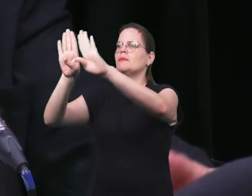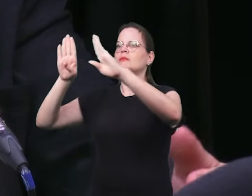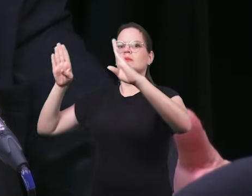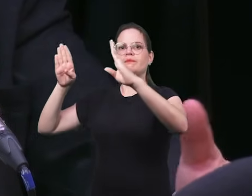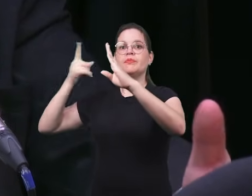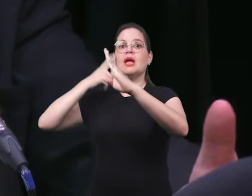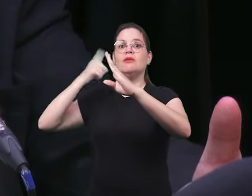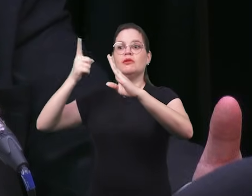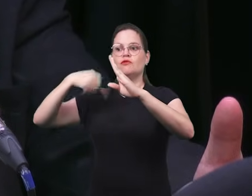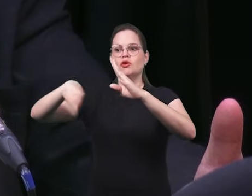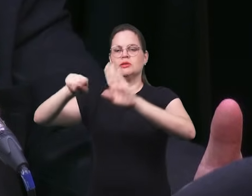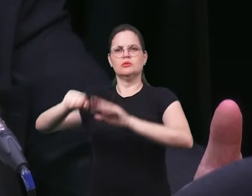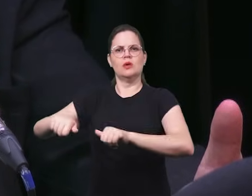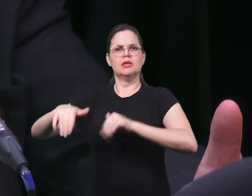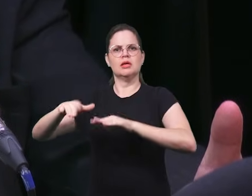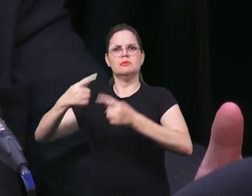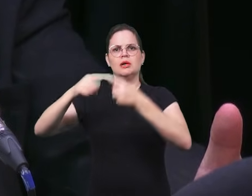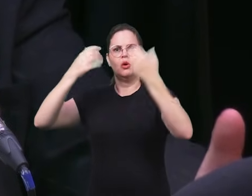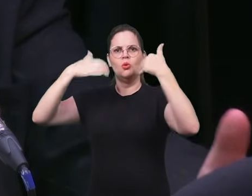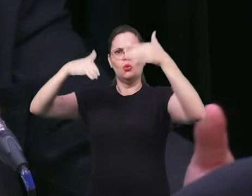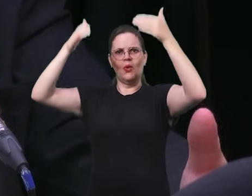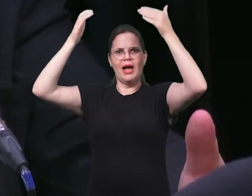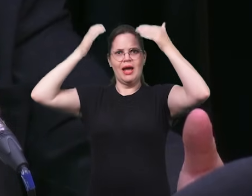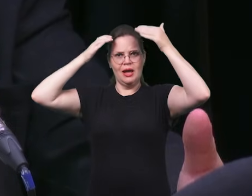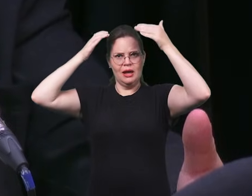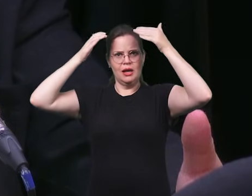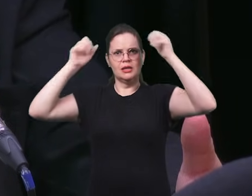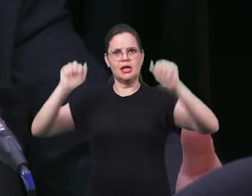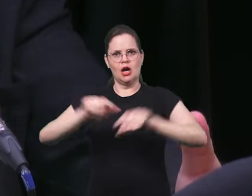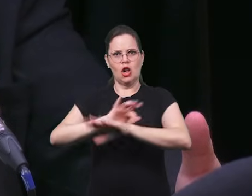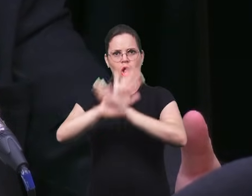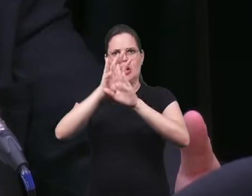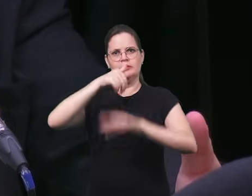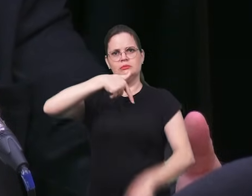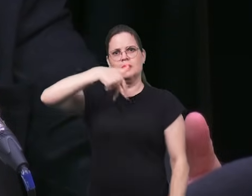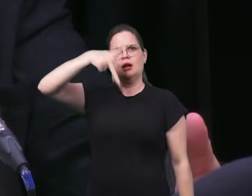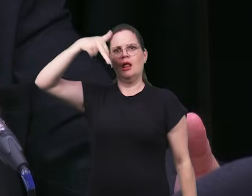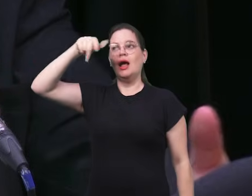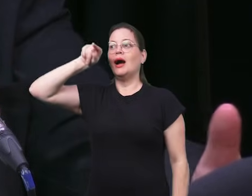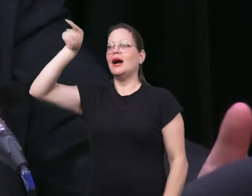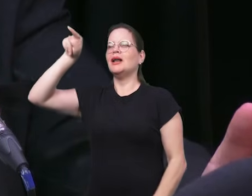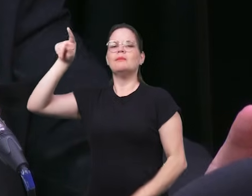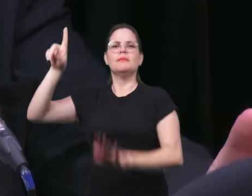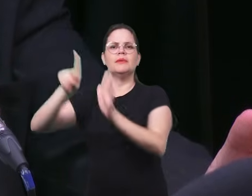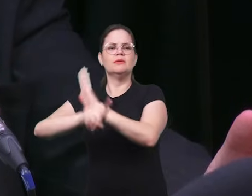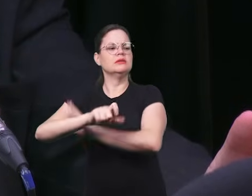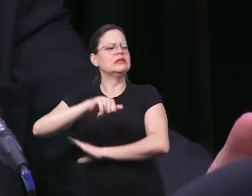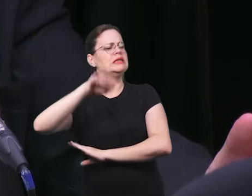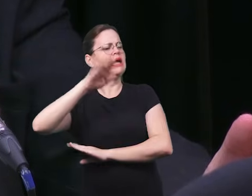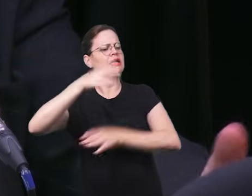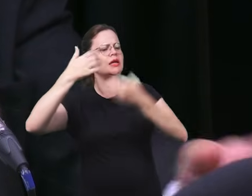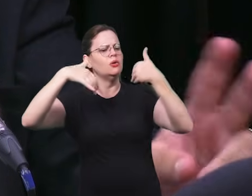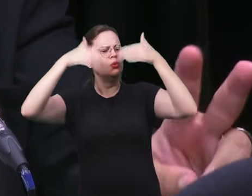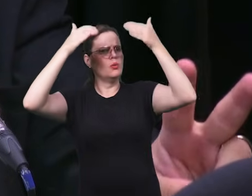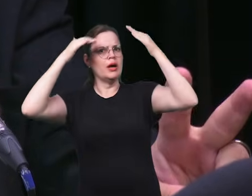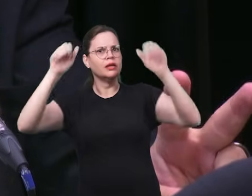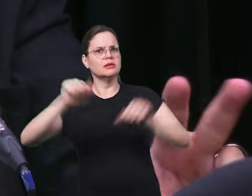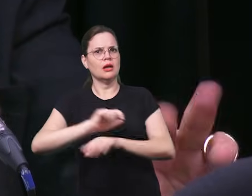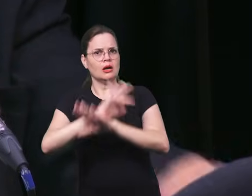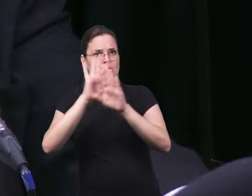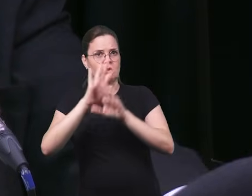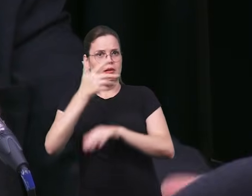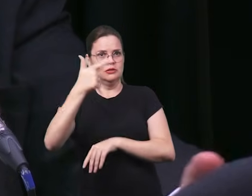porque entrará o Rei da O Glória. Rei da Glória. Aí alguém lá dentro pergunta, mas quem é esse Rei da Glória? Aí na